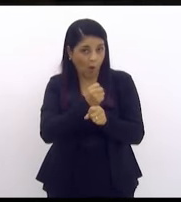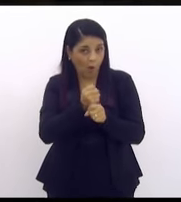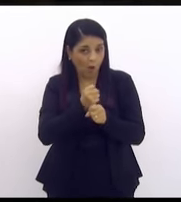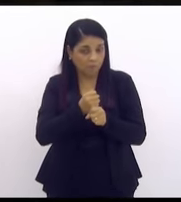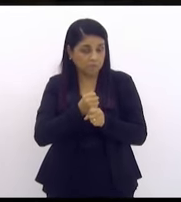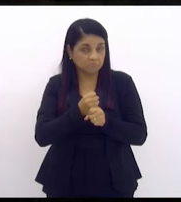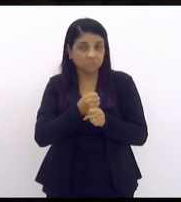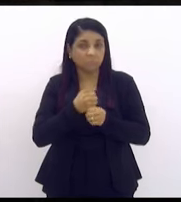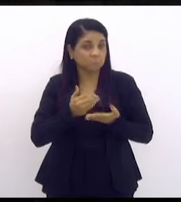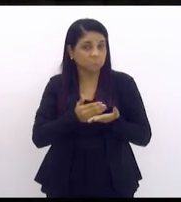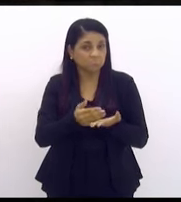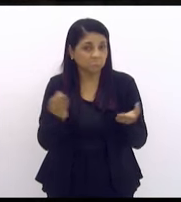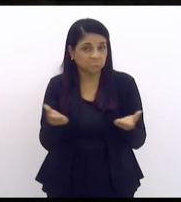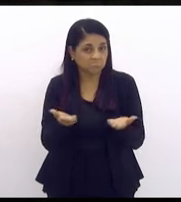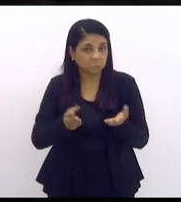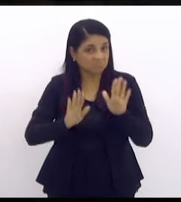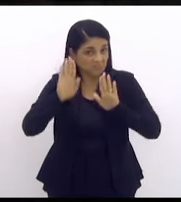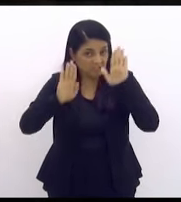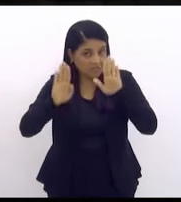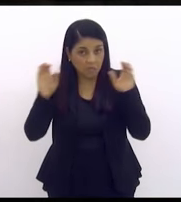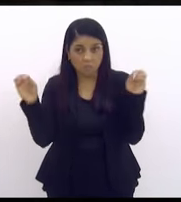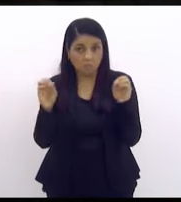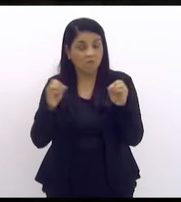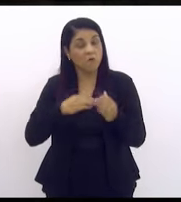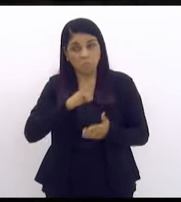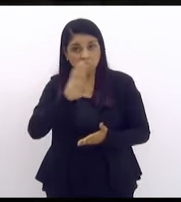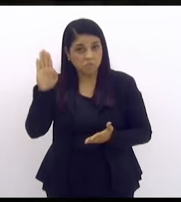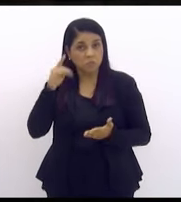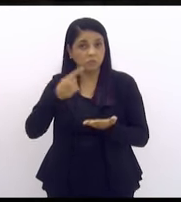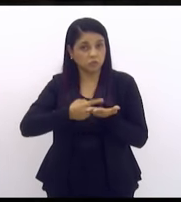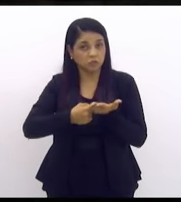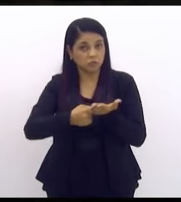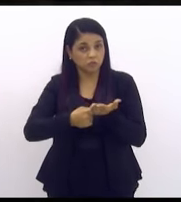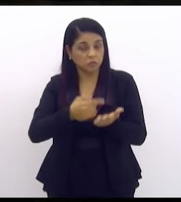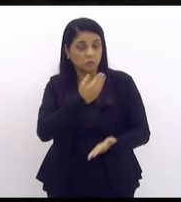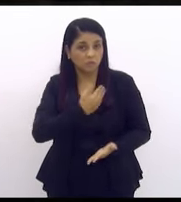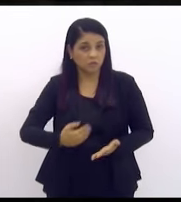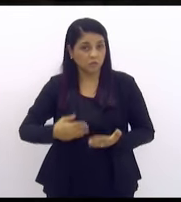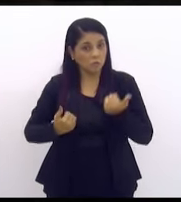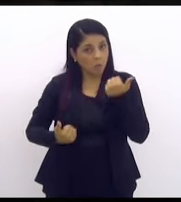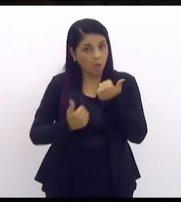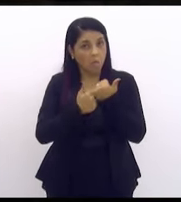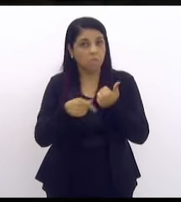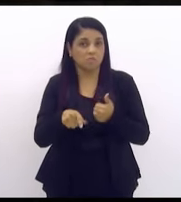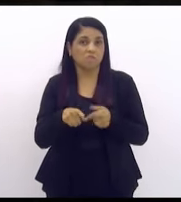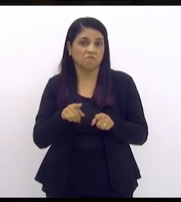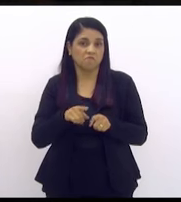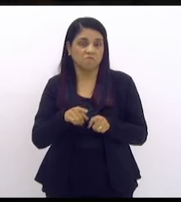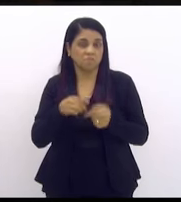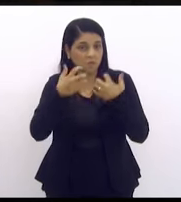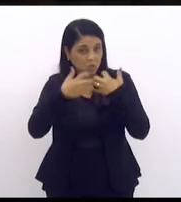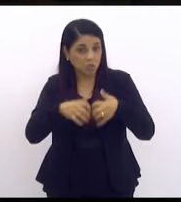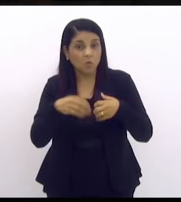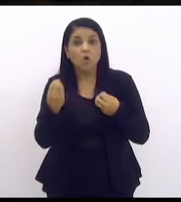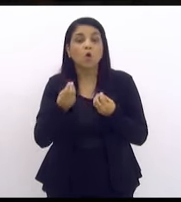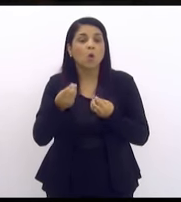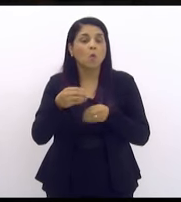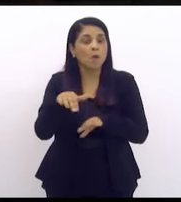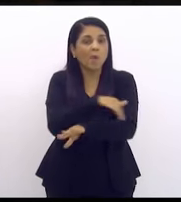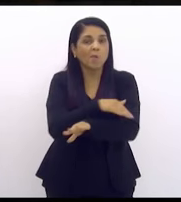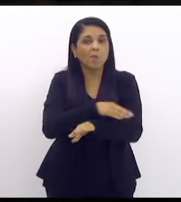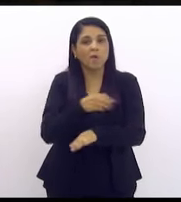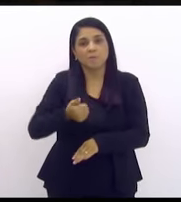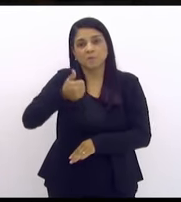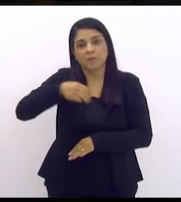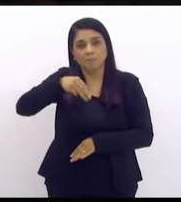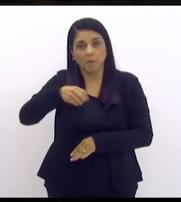a obra não foi licitada, mas foi prometida pelo governador e pelos seus apoiadores em Petrópolis. Como vai ficar a situação da 1º de maio? Vai